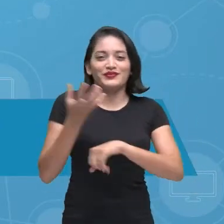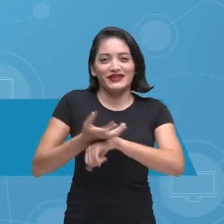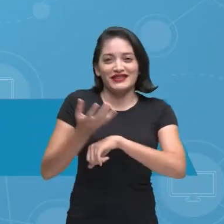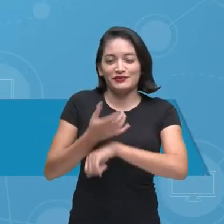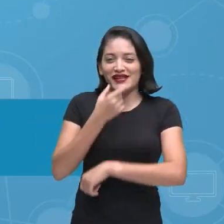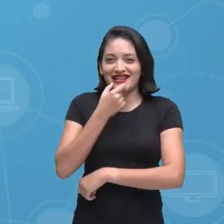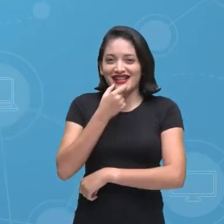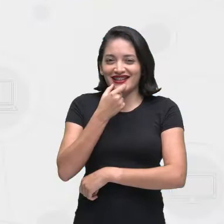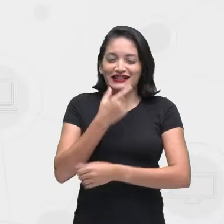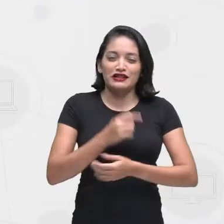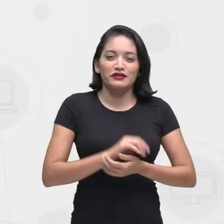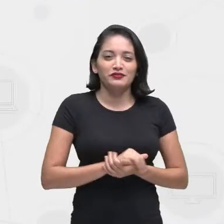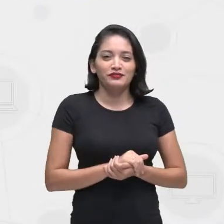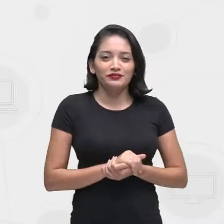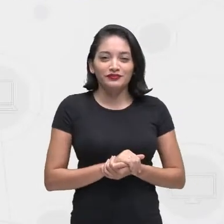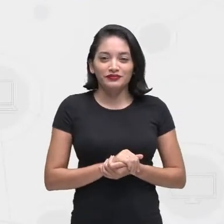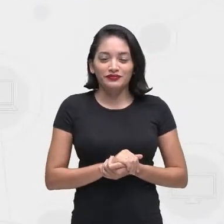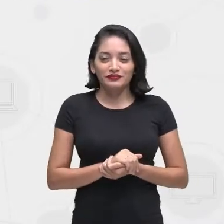hoje